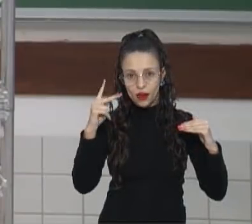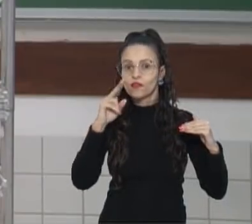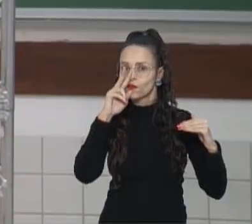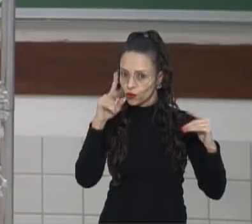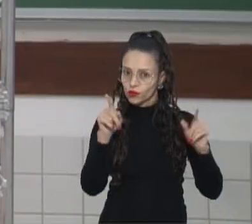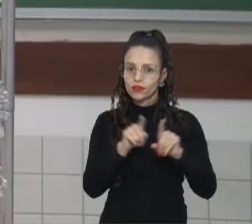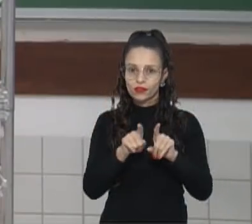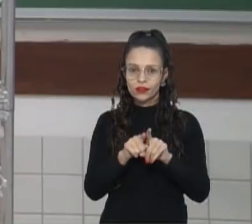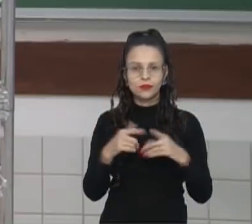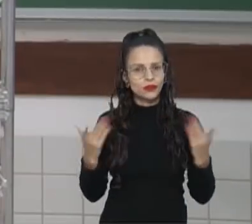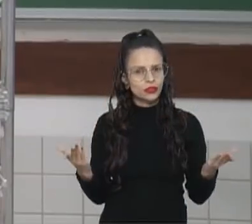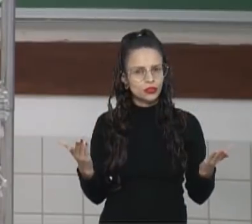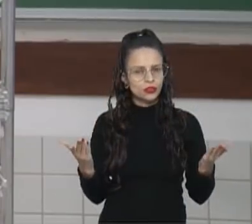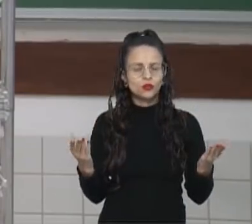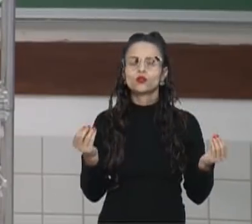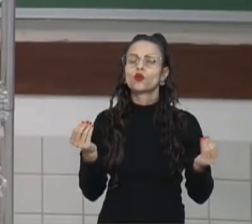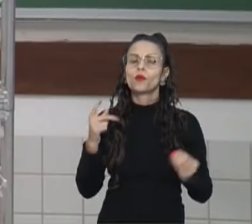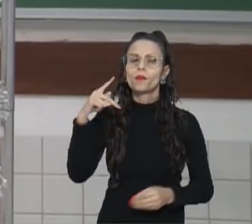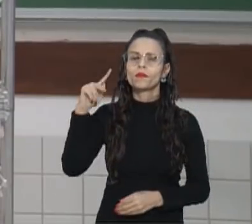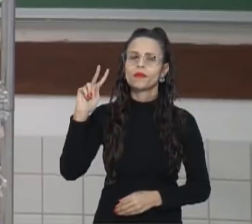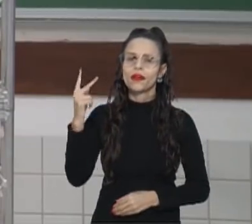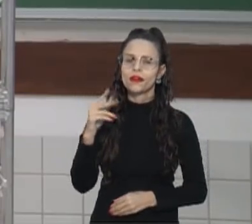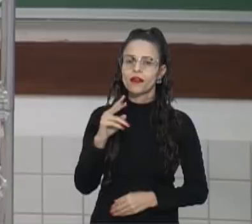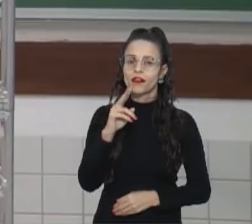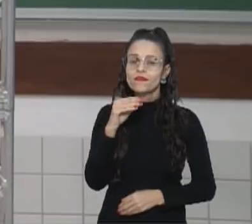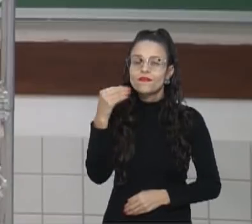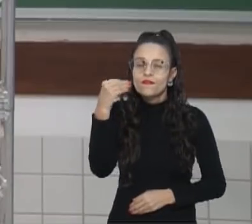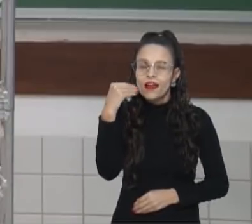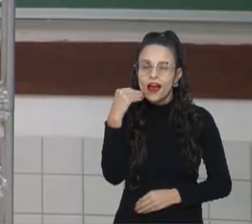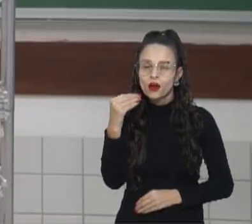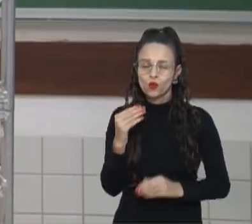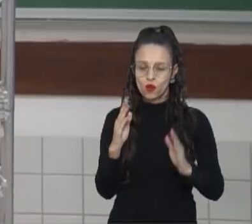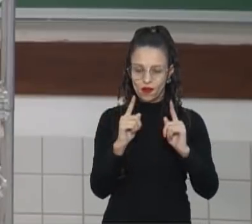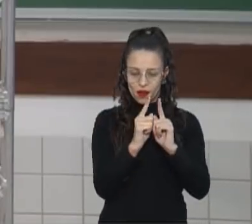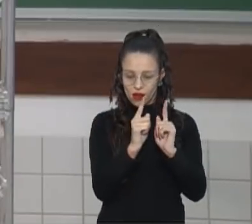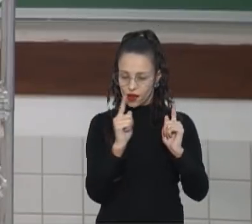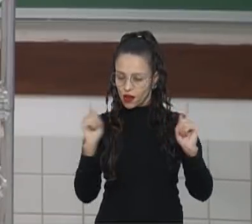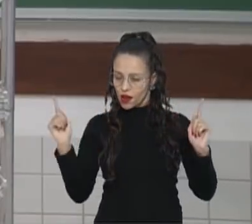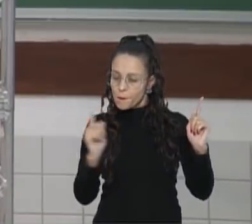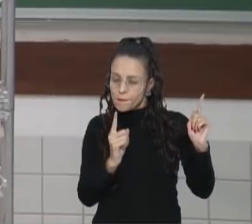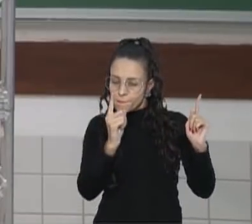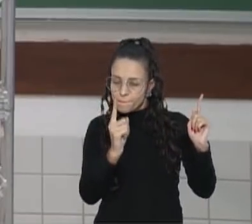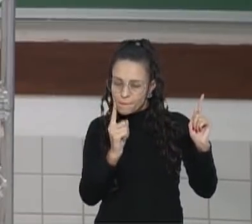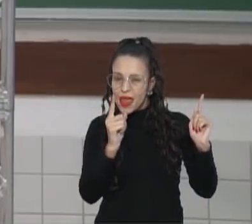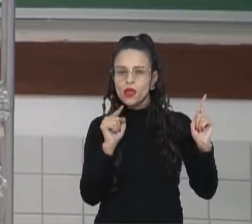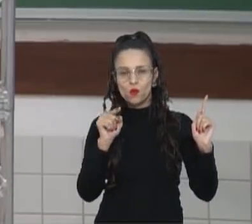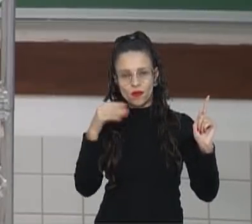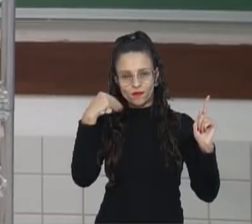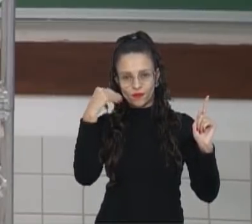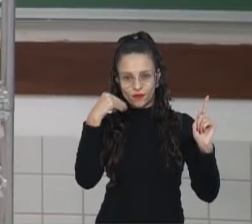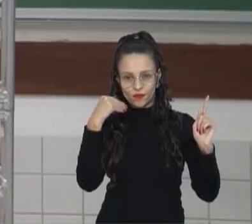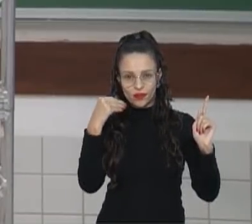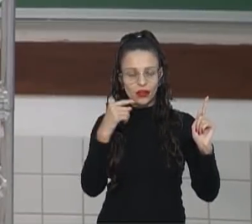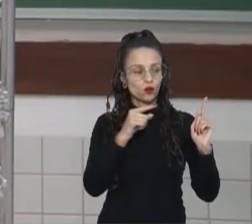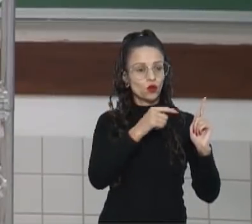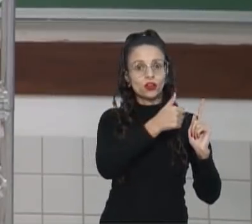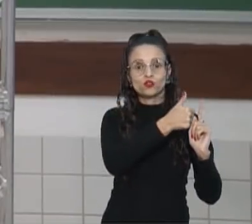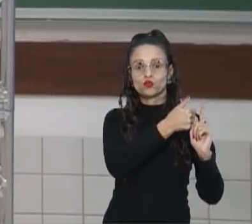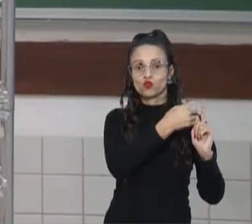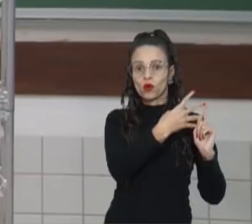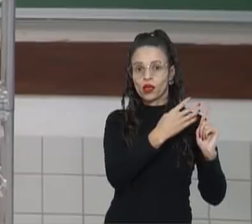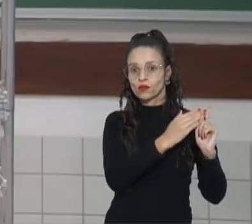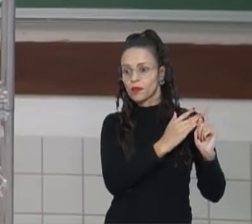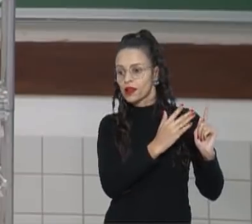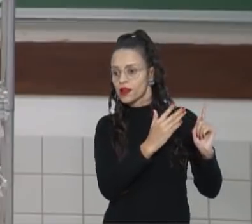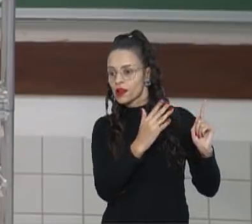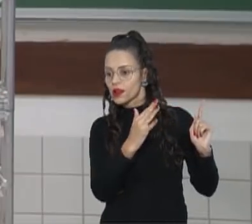também. Onde que o pH é fraco? No meio, quando ele é neutro, lembra da aula? Então, tanto para o extremo do 14 é um pH